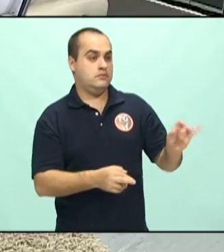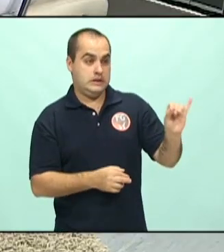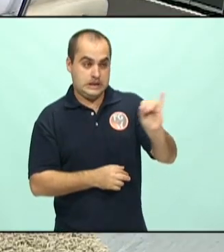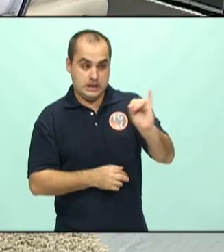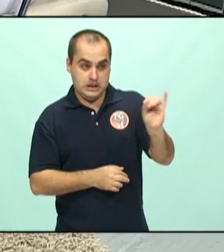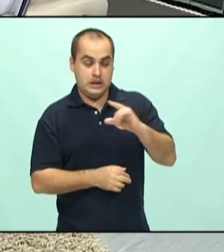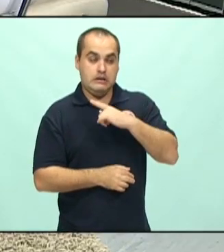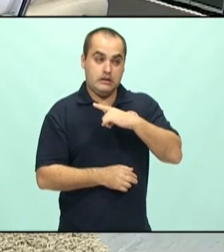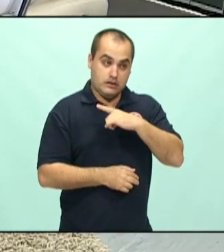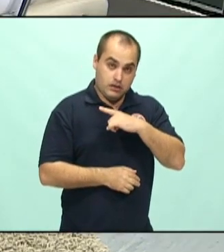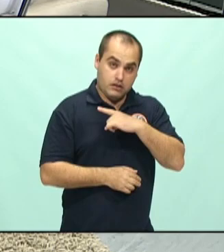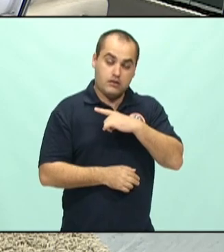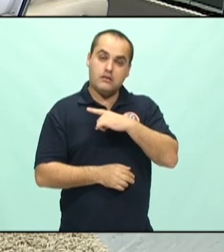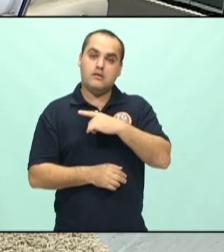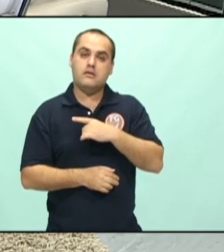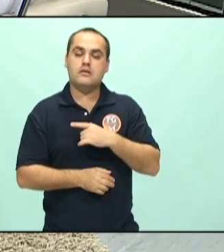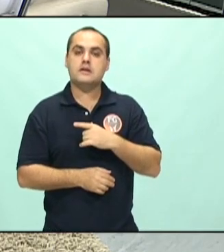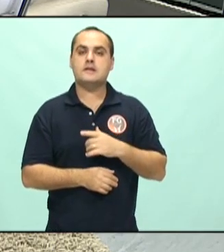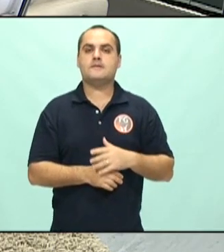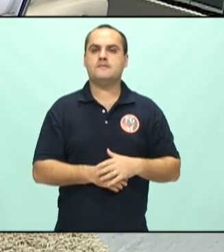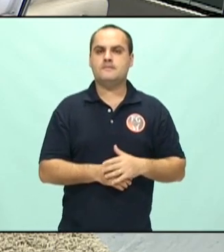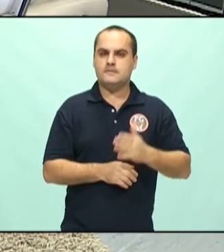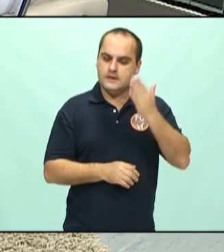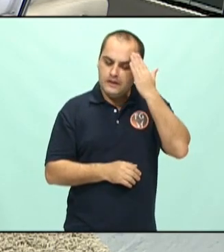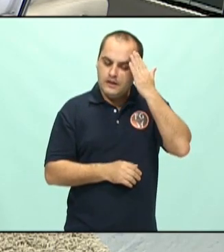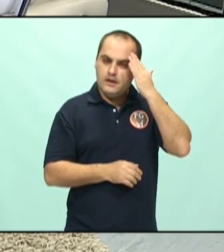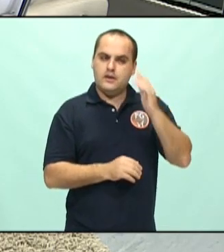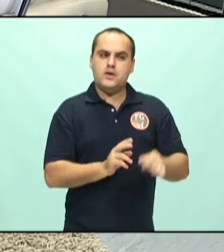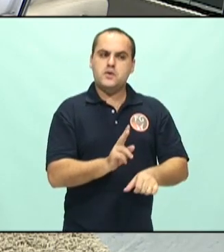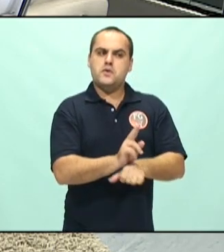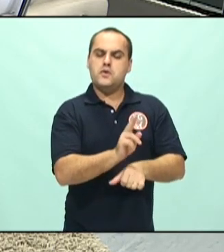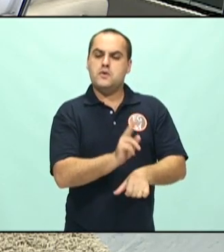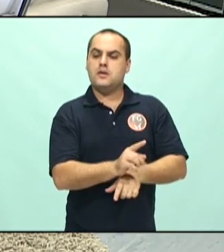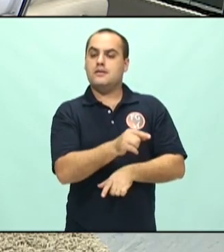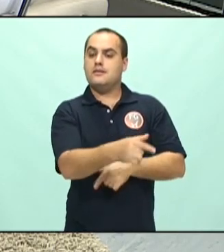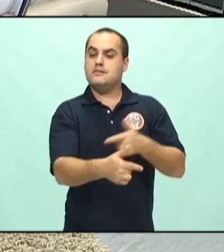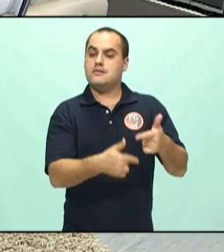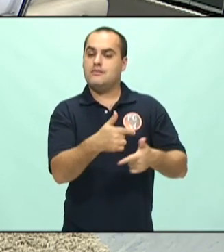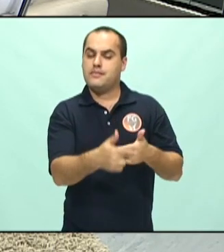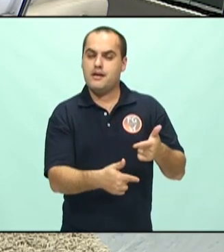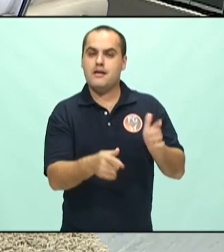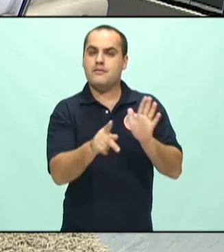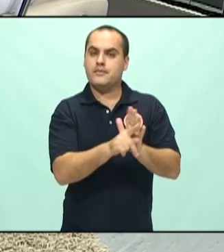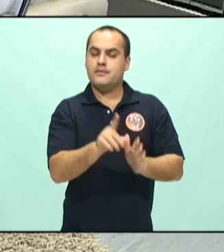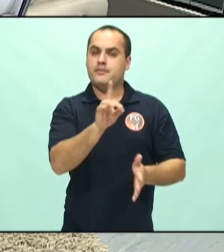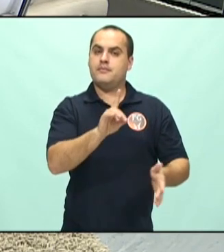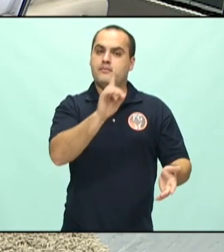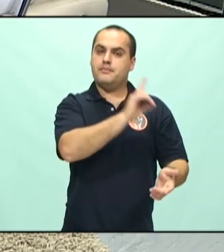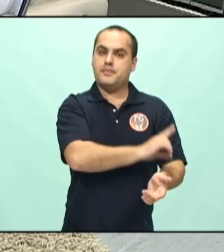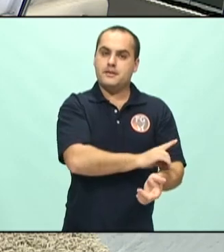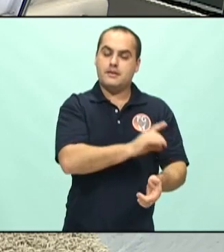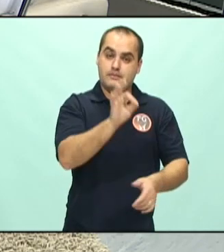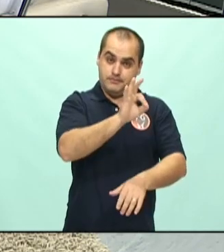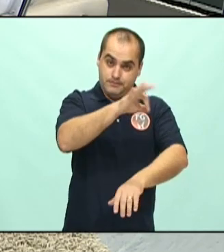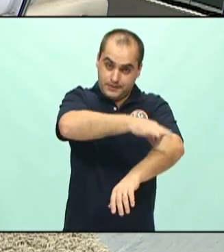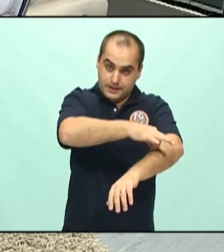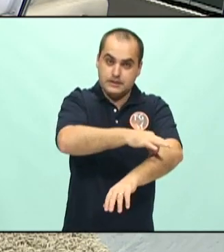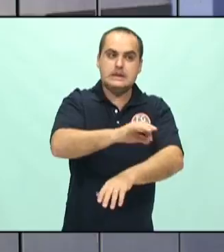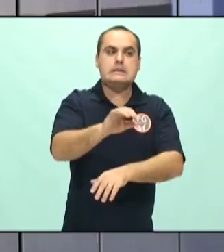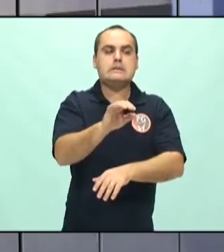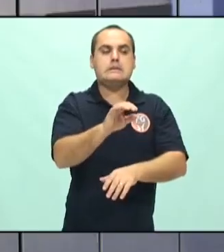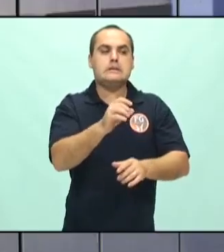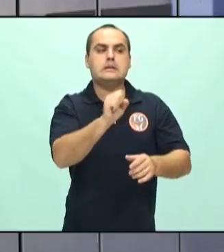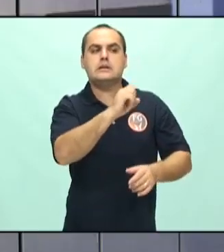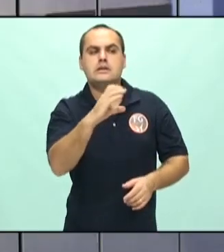tem mais conserva esse trabalho com as abelhas em santa catarina olha carlos antônio